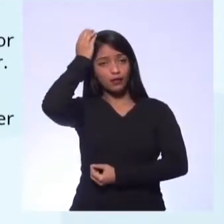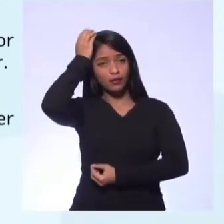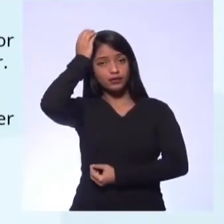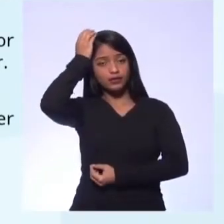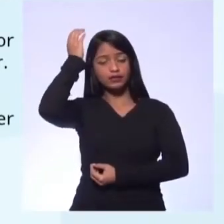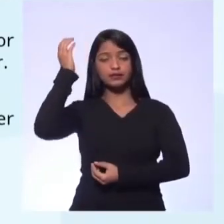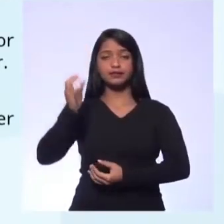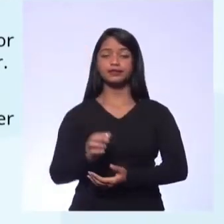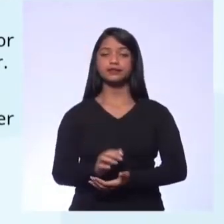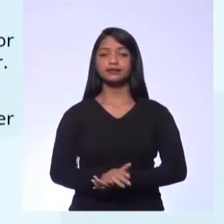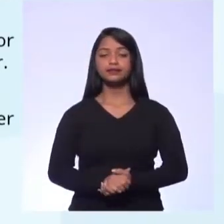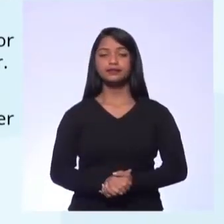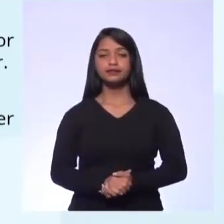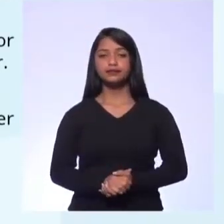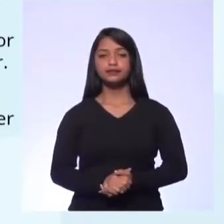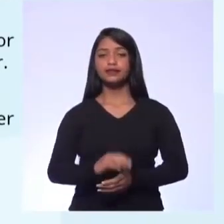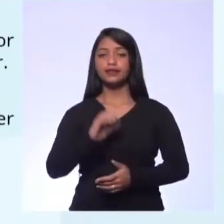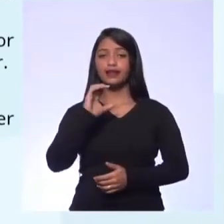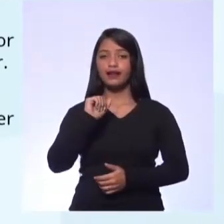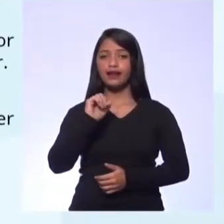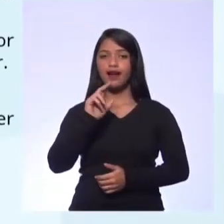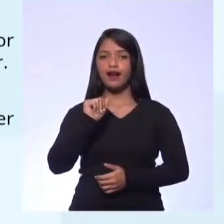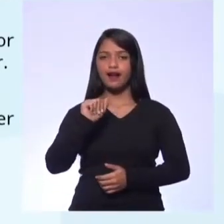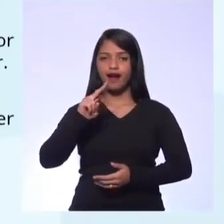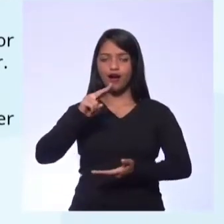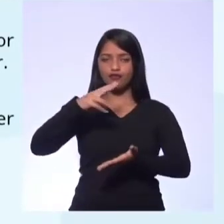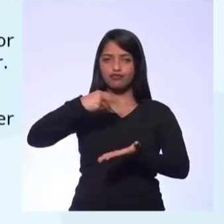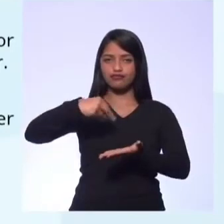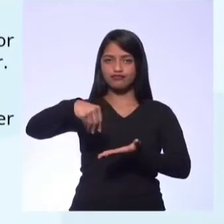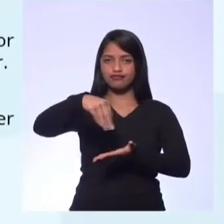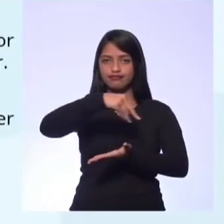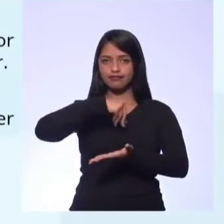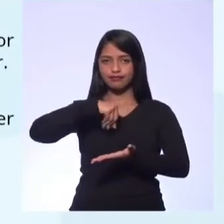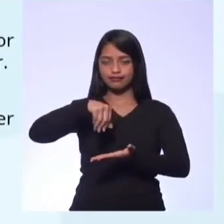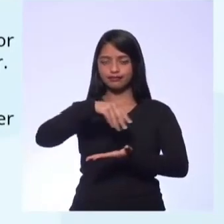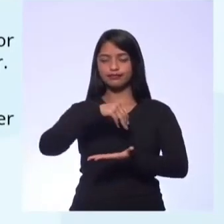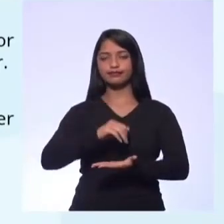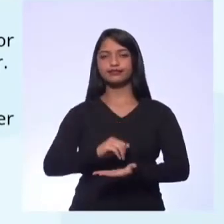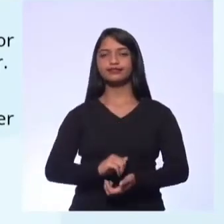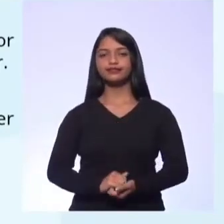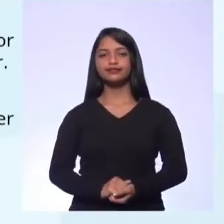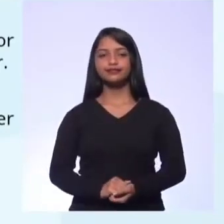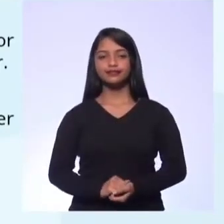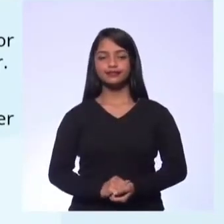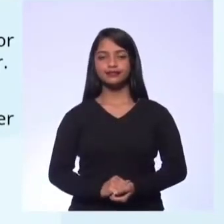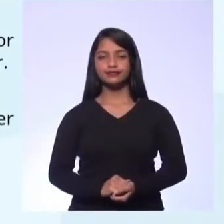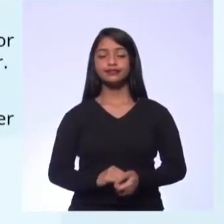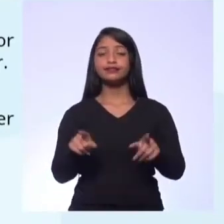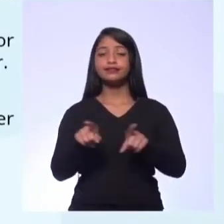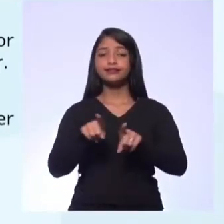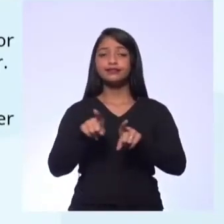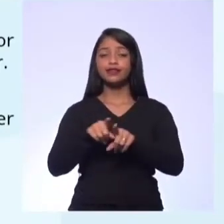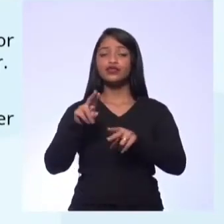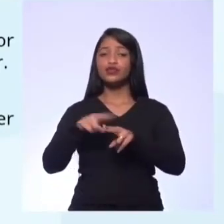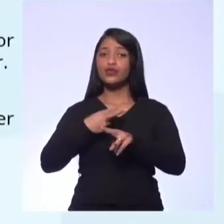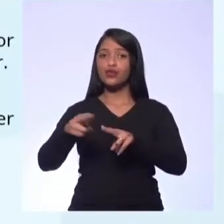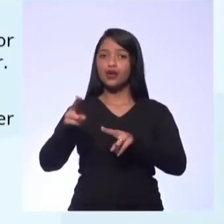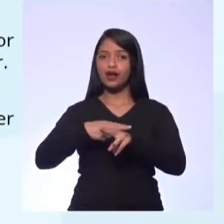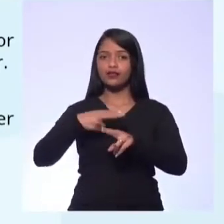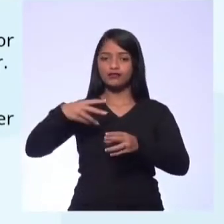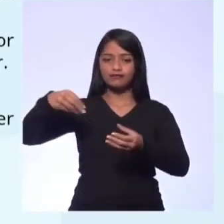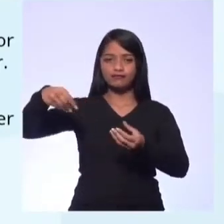cocoa powder, cacau em pó and chocolate sprinkles, e granulado de